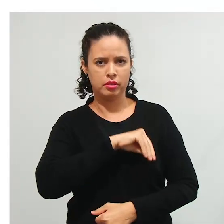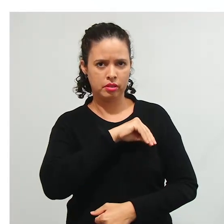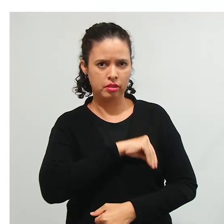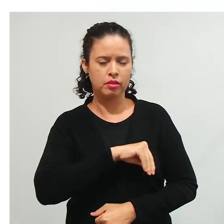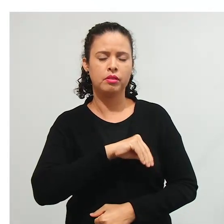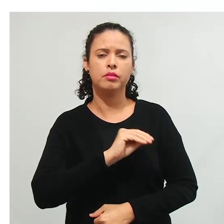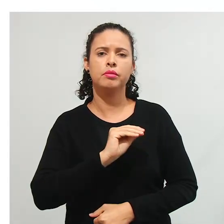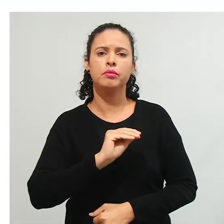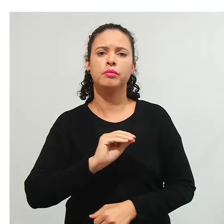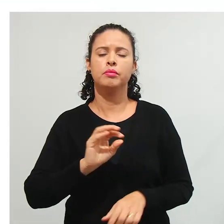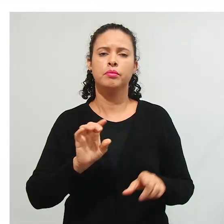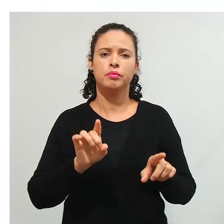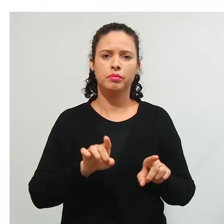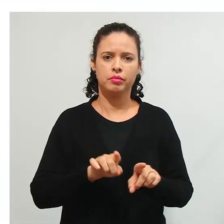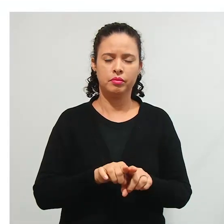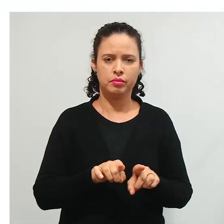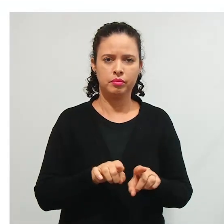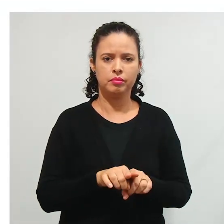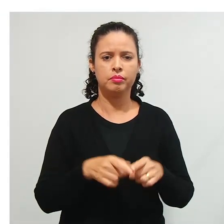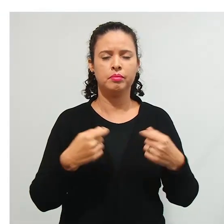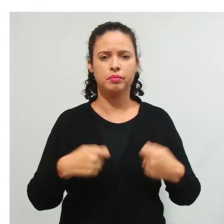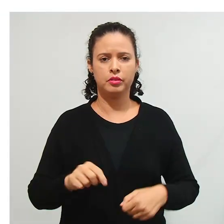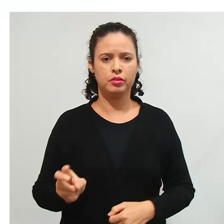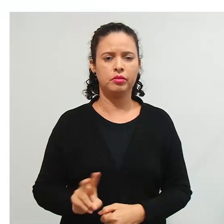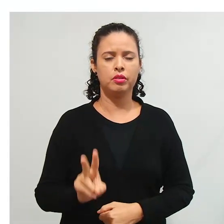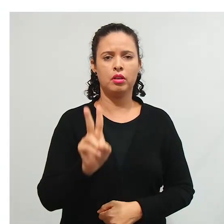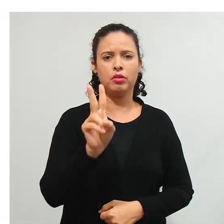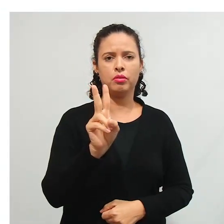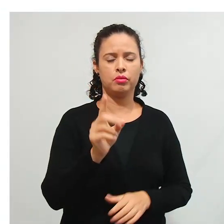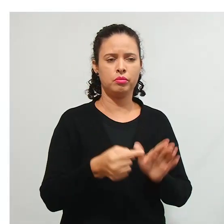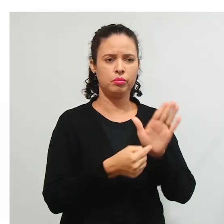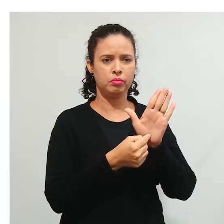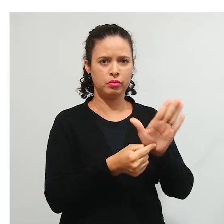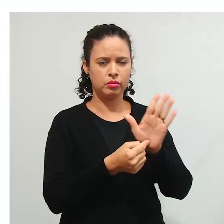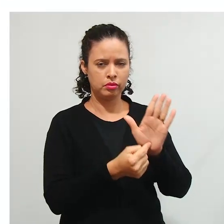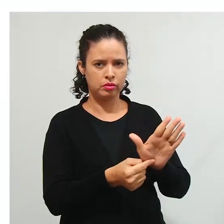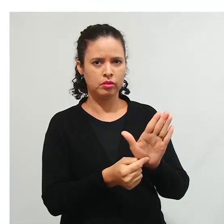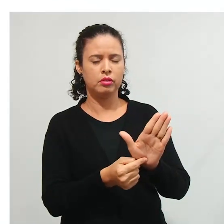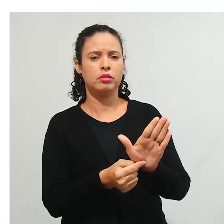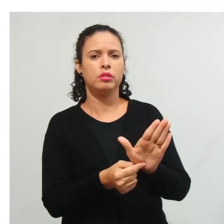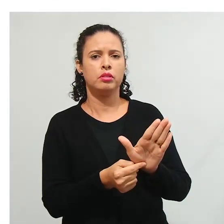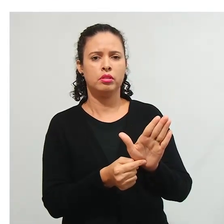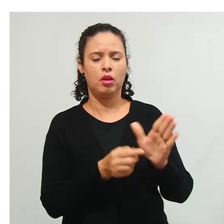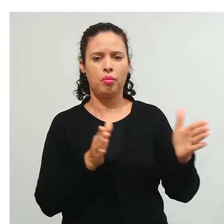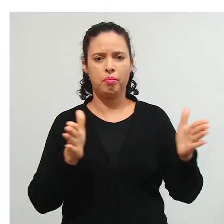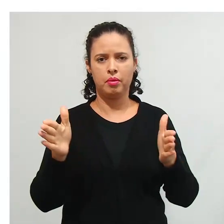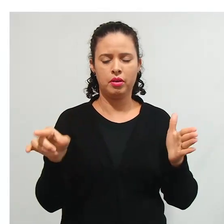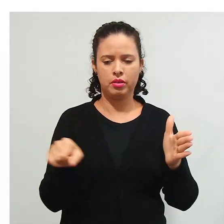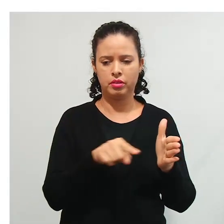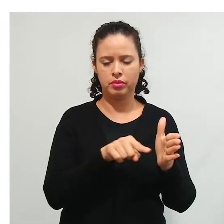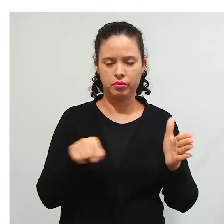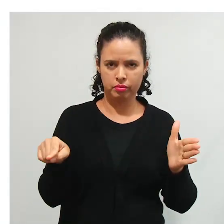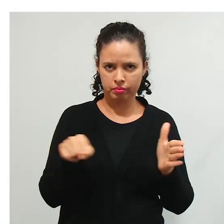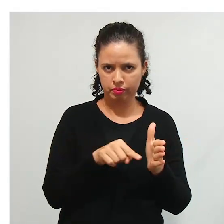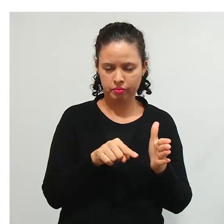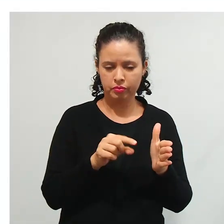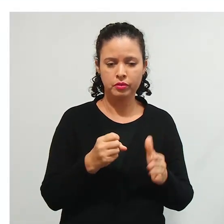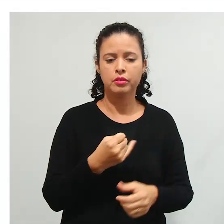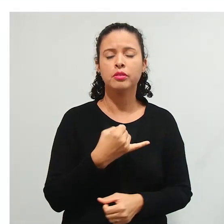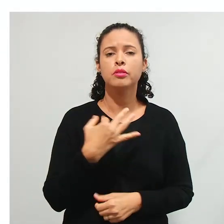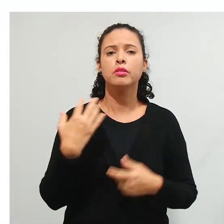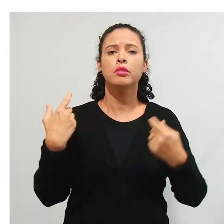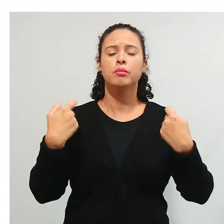salários. Isso a gente tem que ter os valores apontados para determinado período. Então, quanto eu